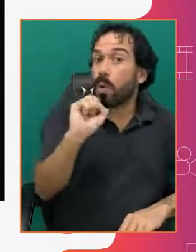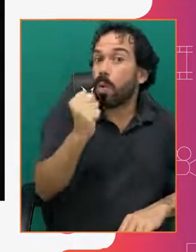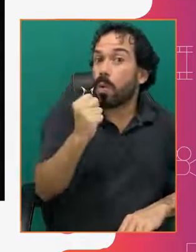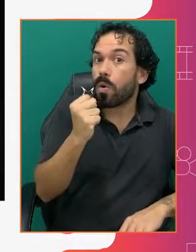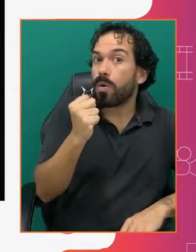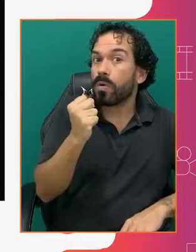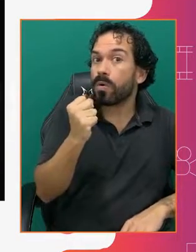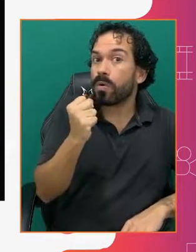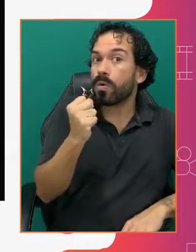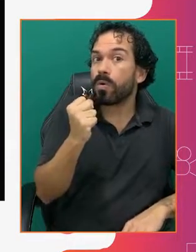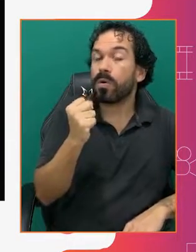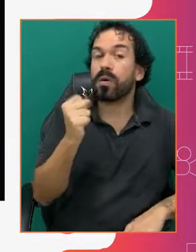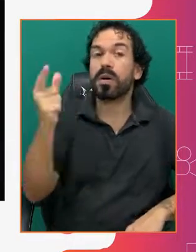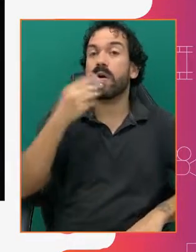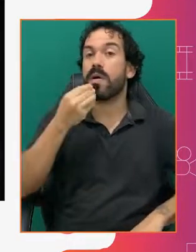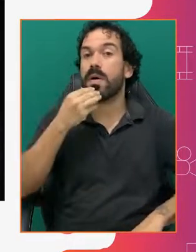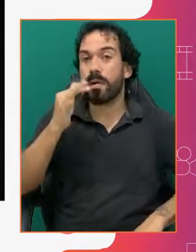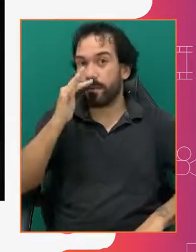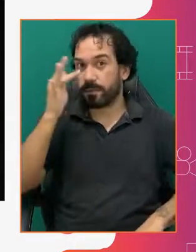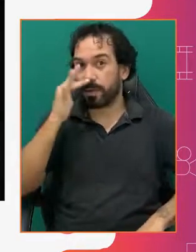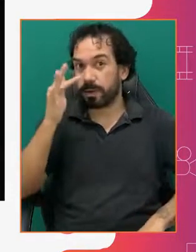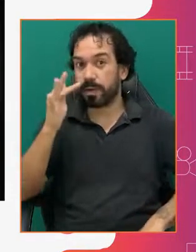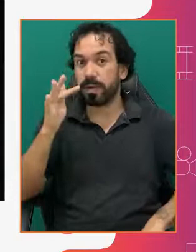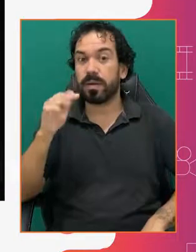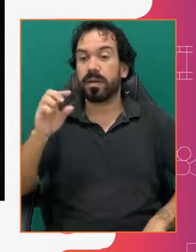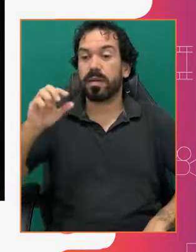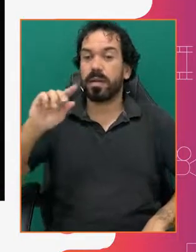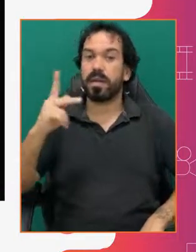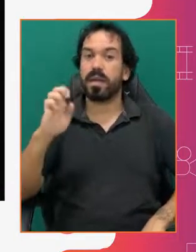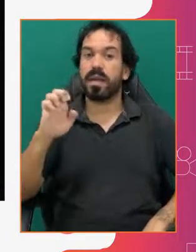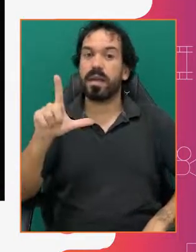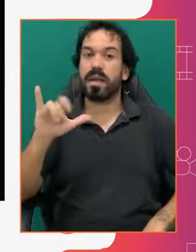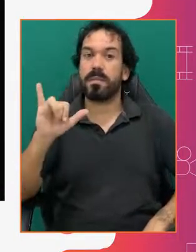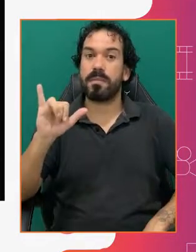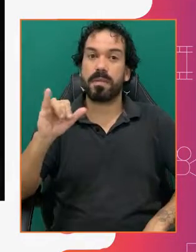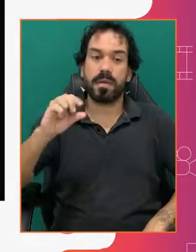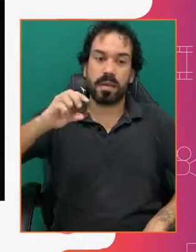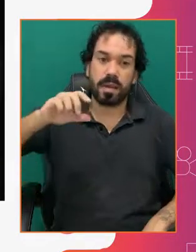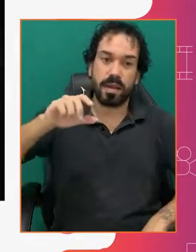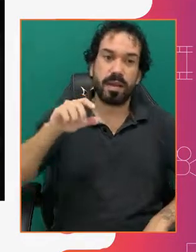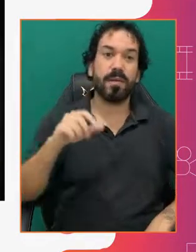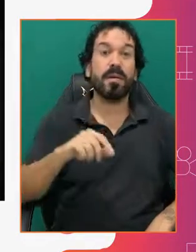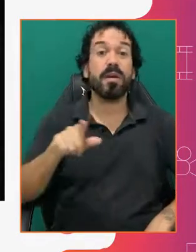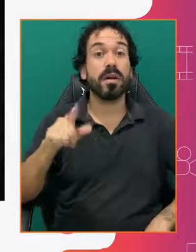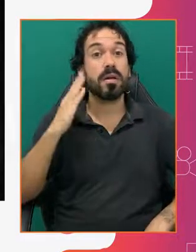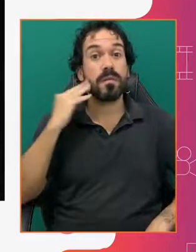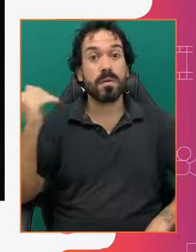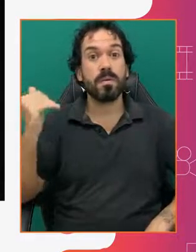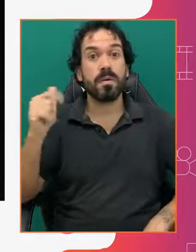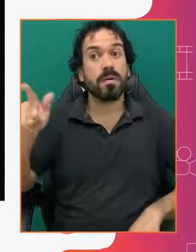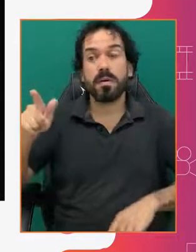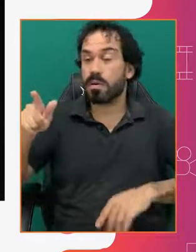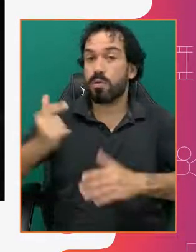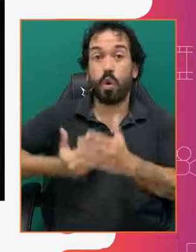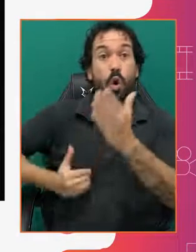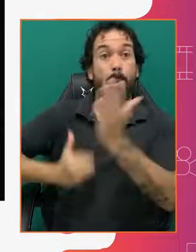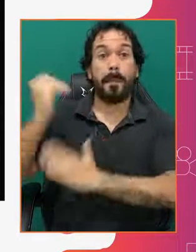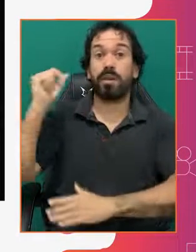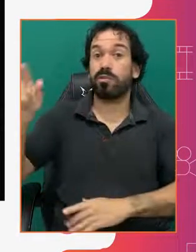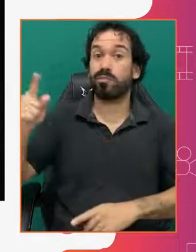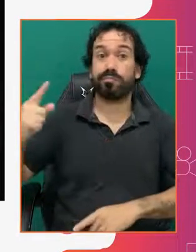1908. Ele é uma obra do francês Émile Cohl, que é popularmente conhecido como o pai da